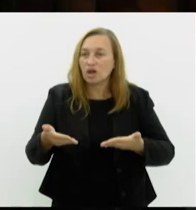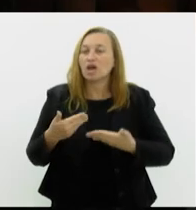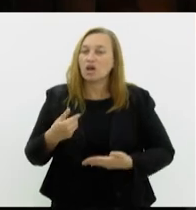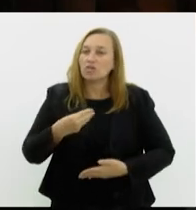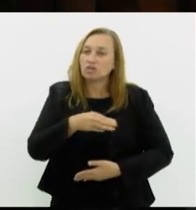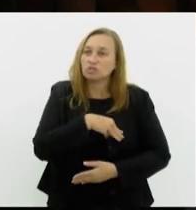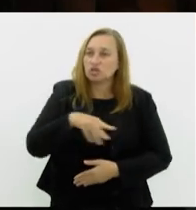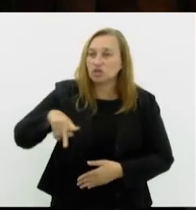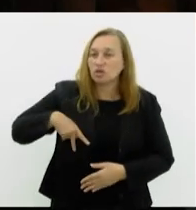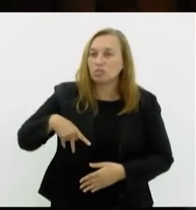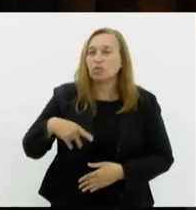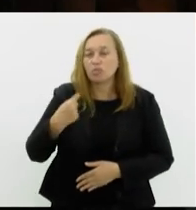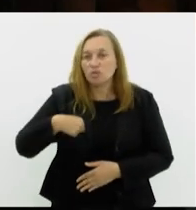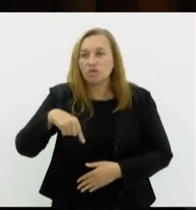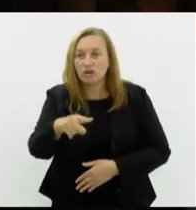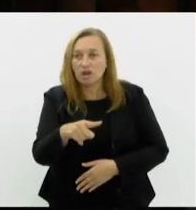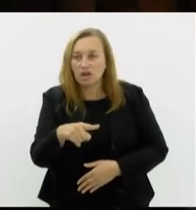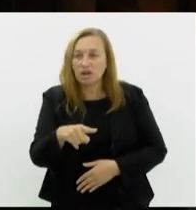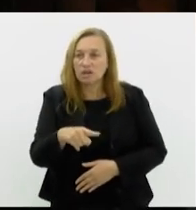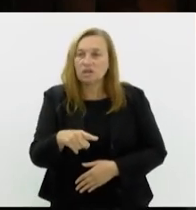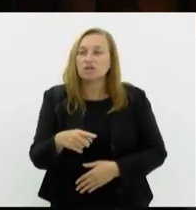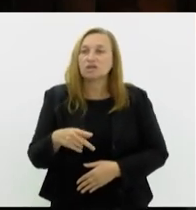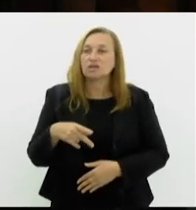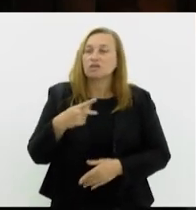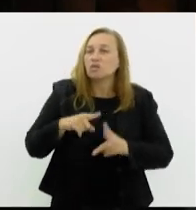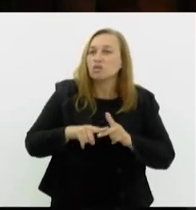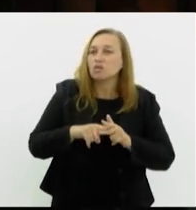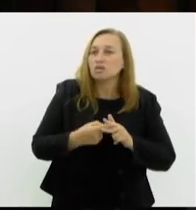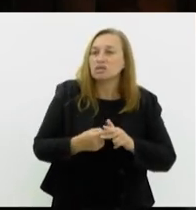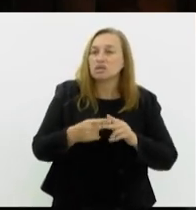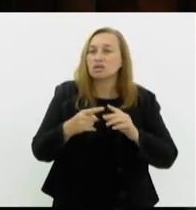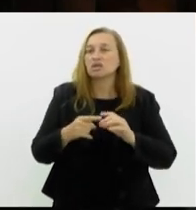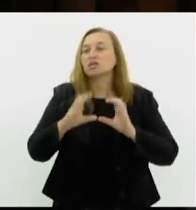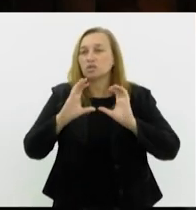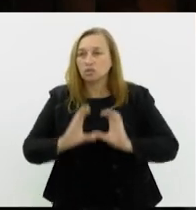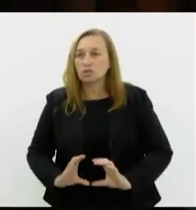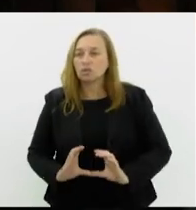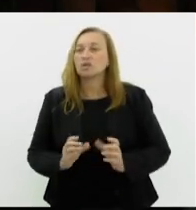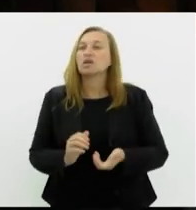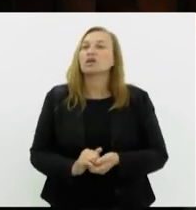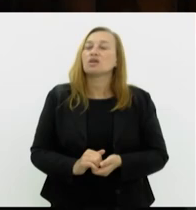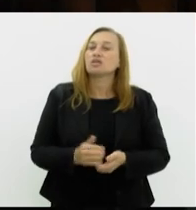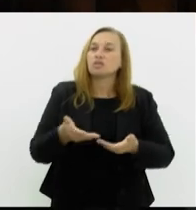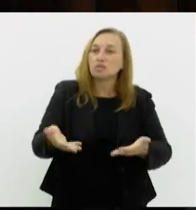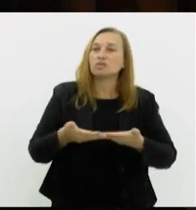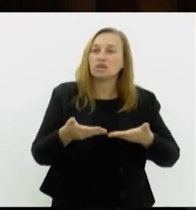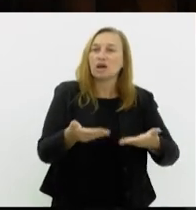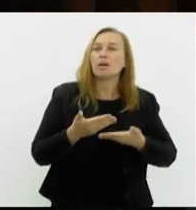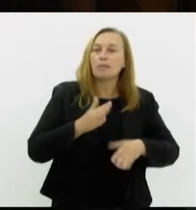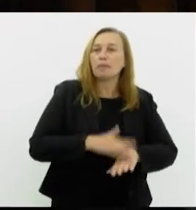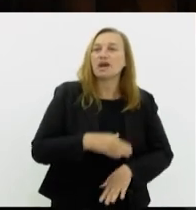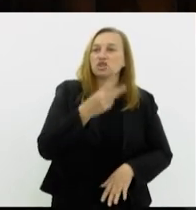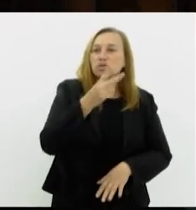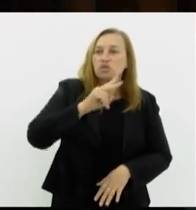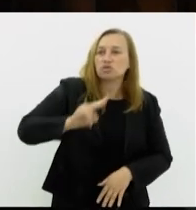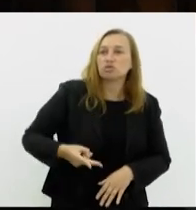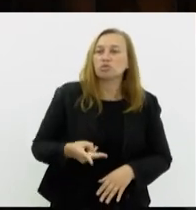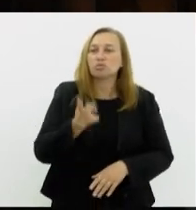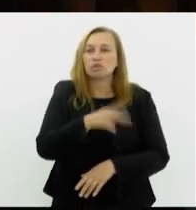uma ação civil pública, deu origem ao termo de ajuste de conduta e foram convocados mais de 2.000